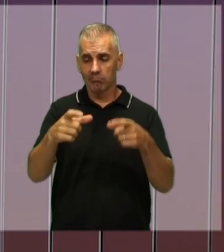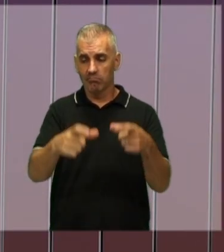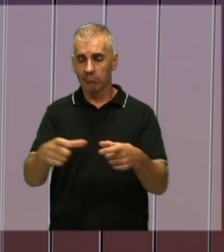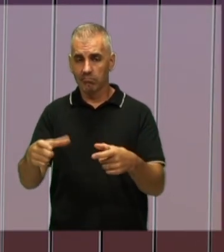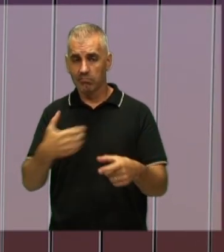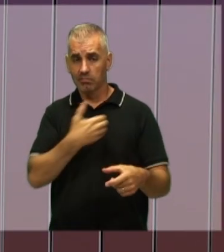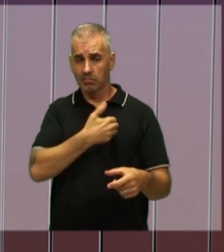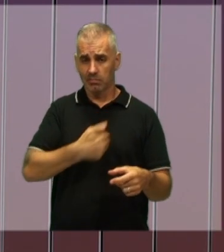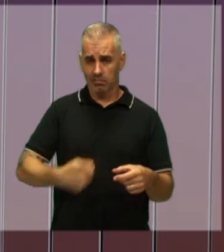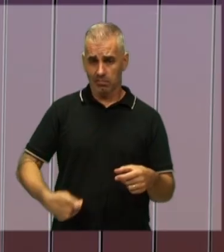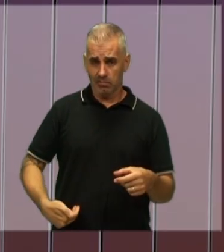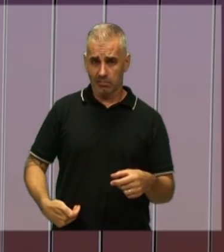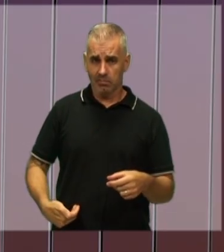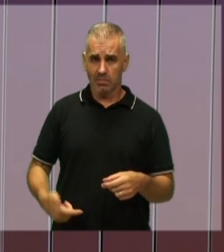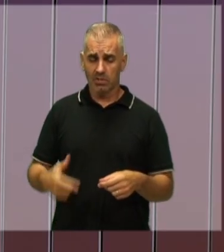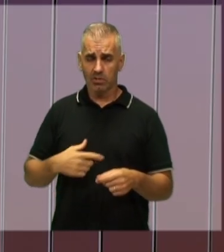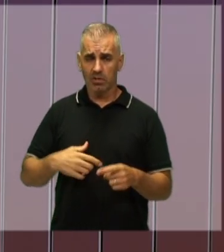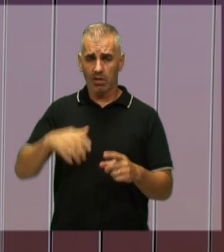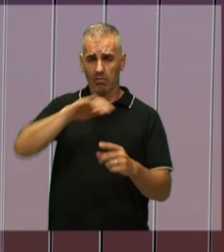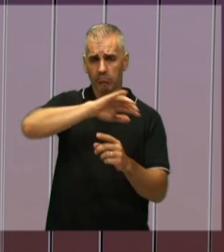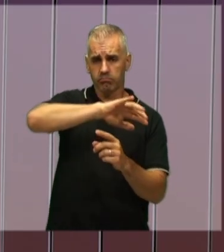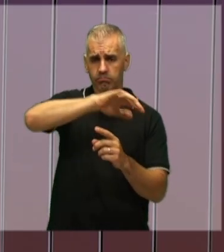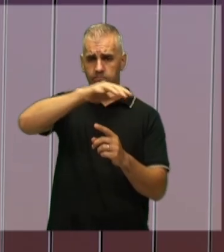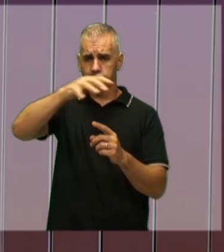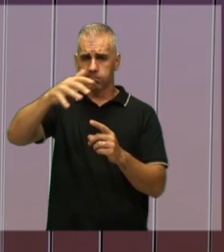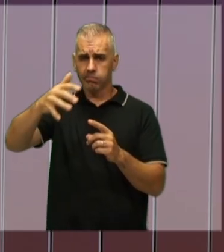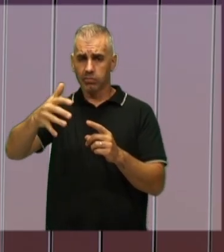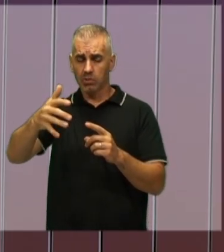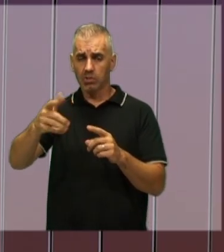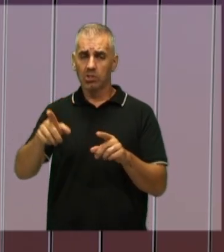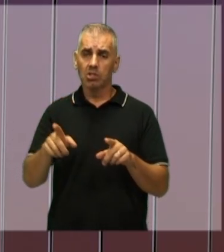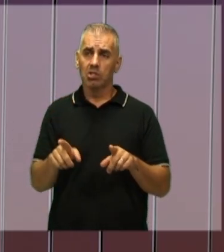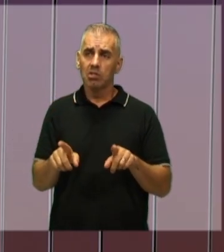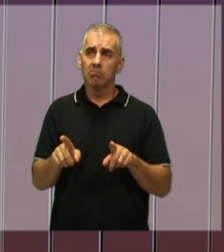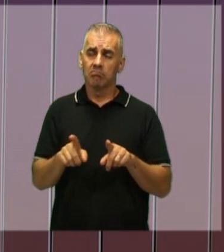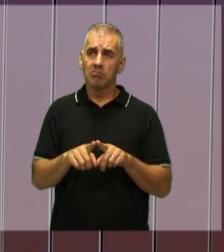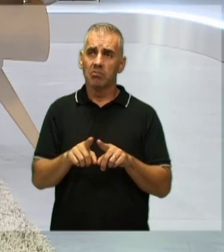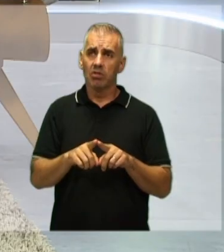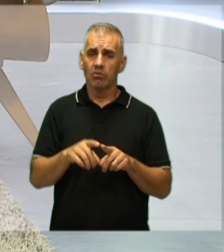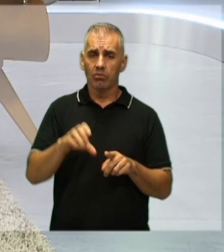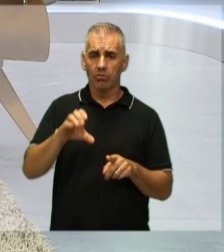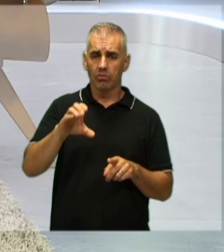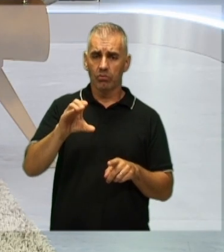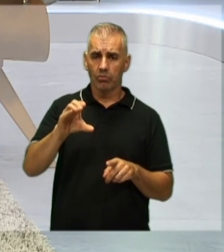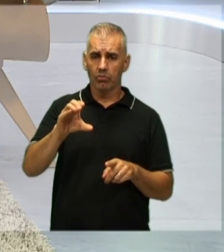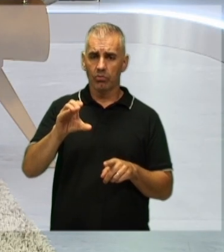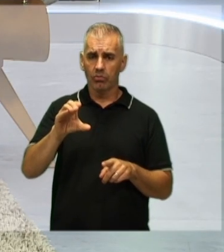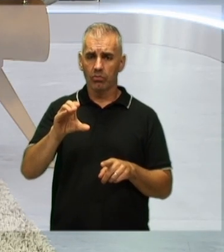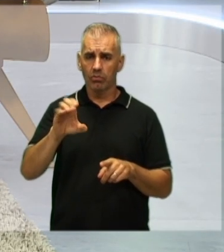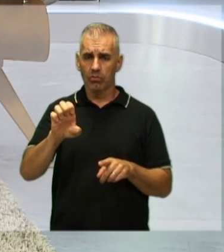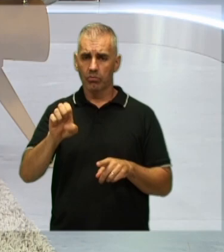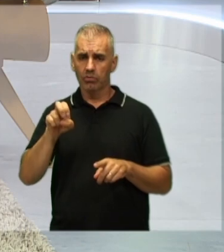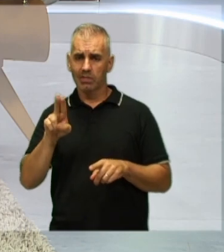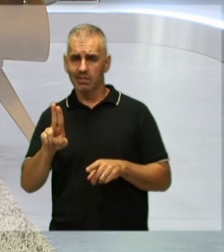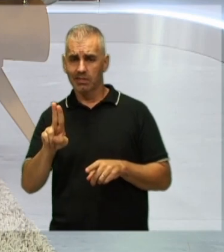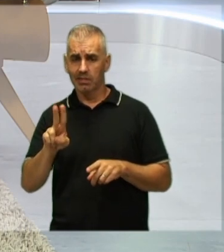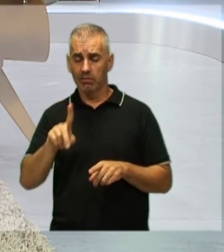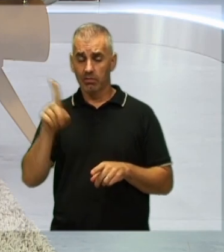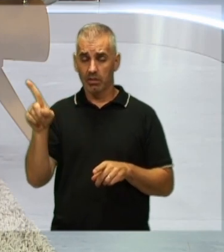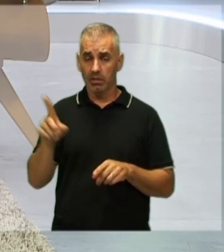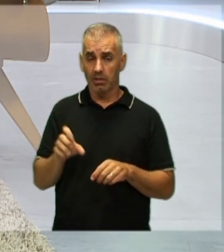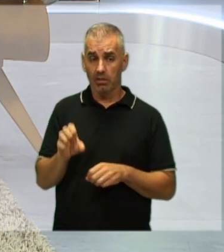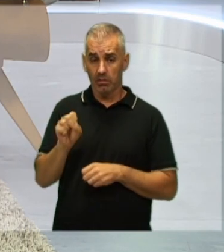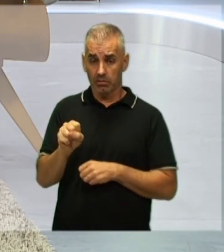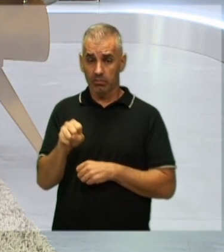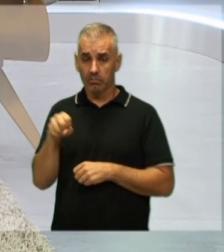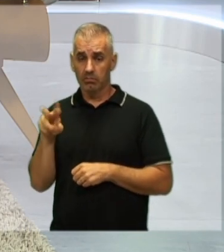se tem ali uma cobertura, se tem um prédio, como o céu ali, por exemplo, aqui no São Vicente, o vereador também pode